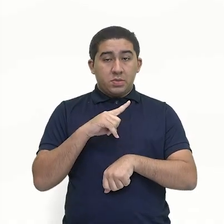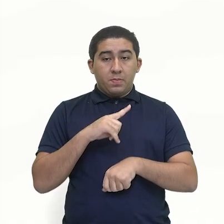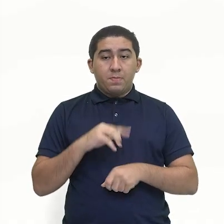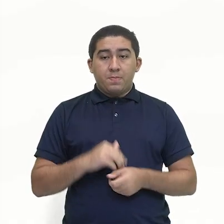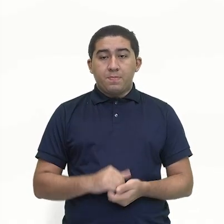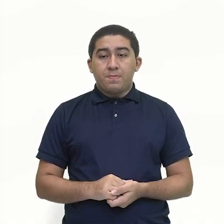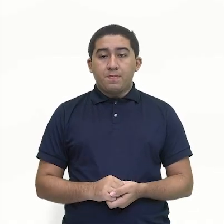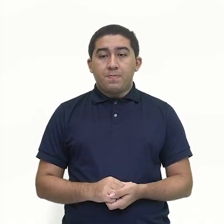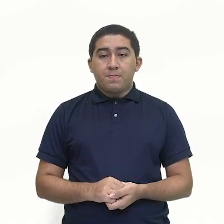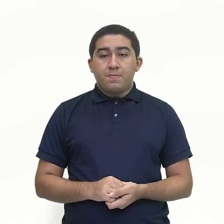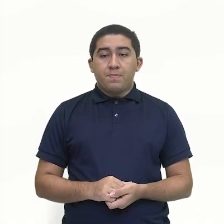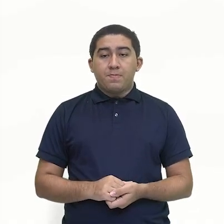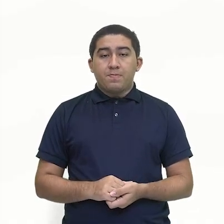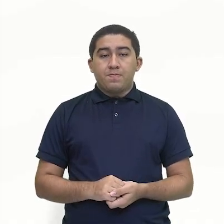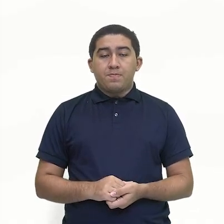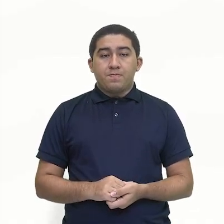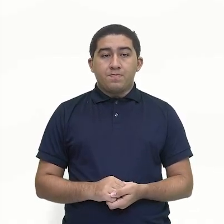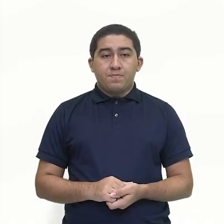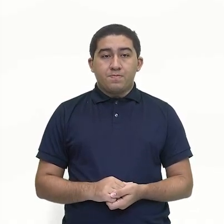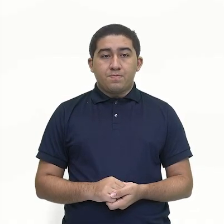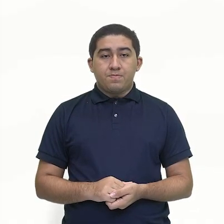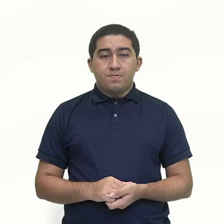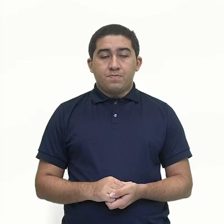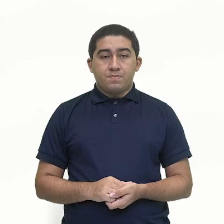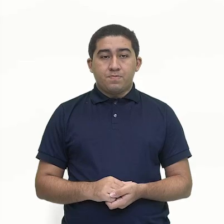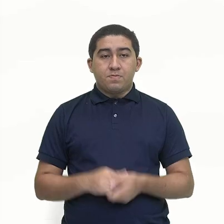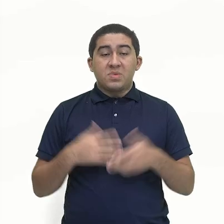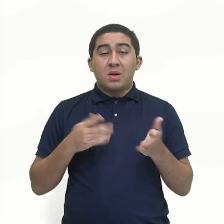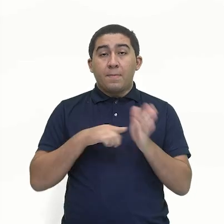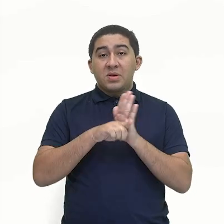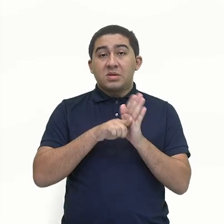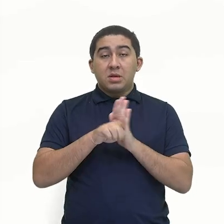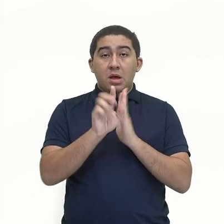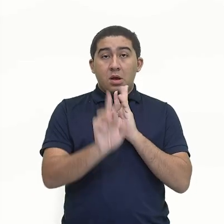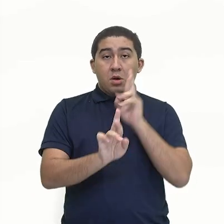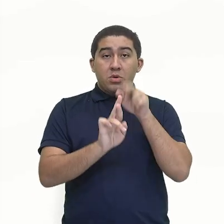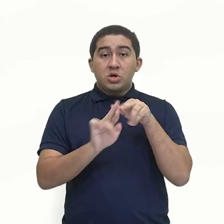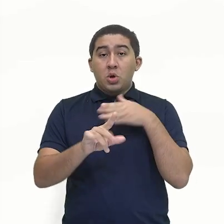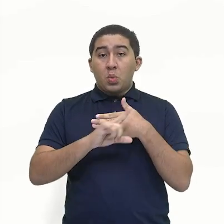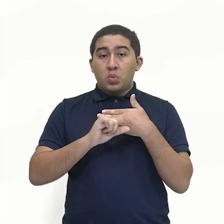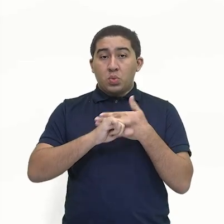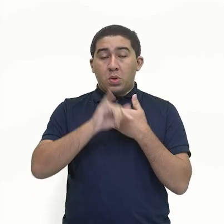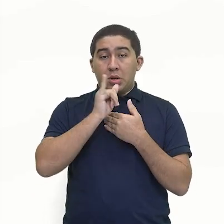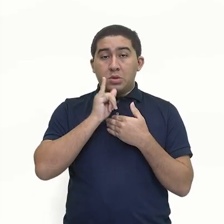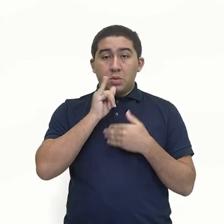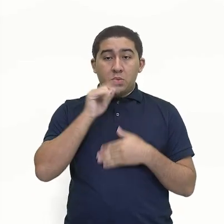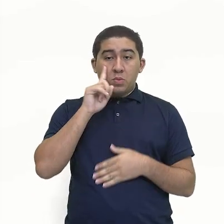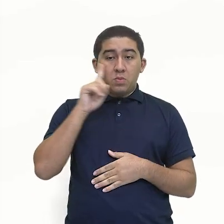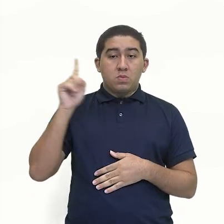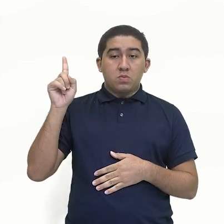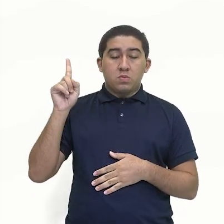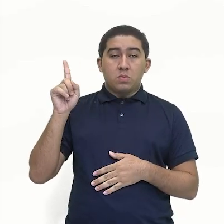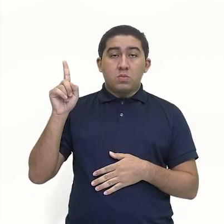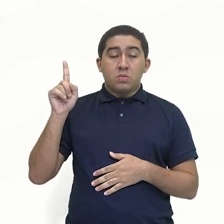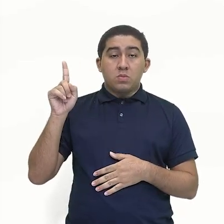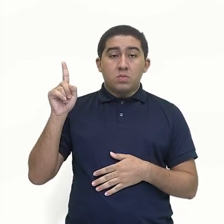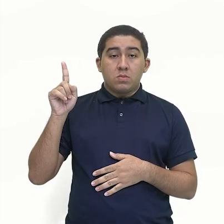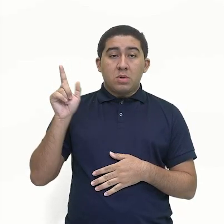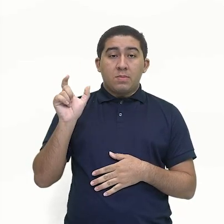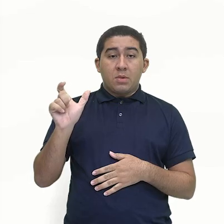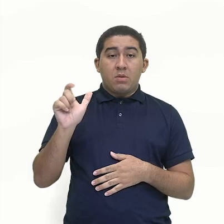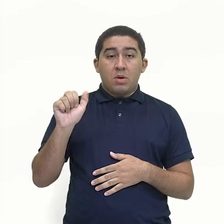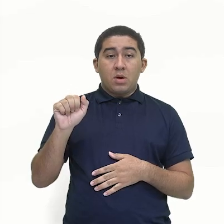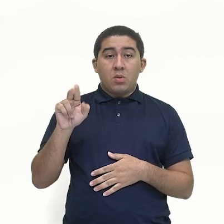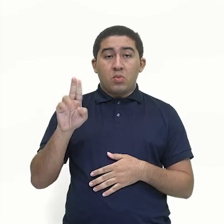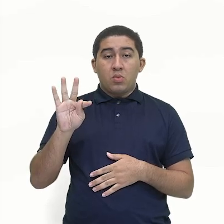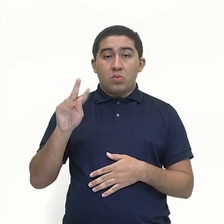temos, search by author. Então, pesquisar por autor. Example, author, 2 pontos, aí, quotes,